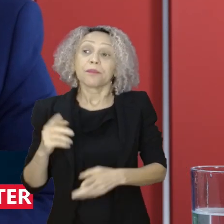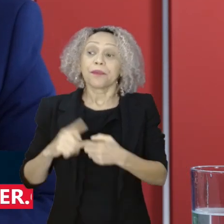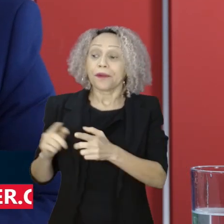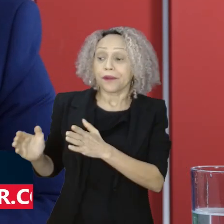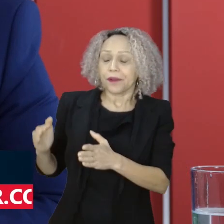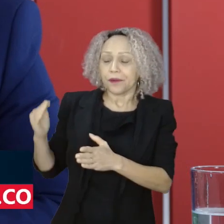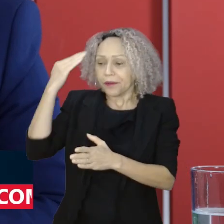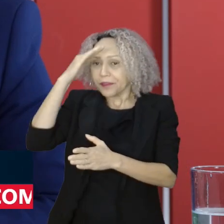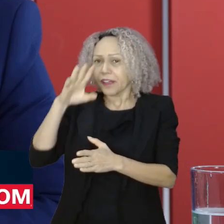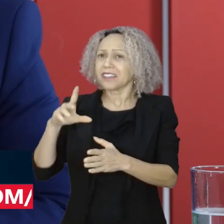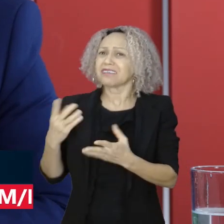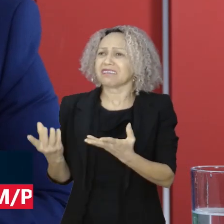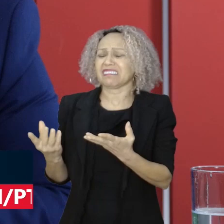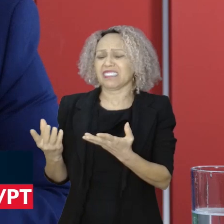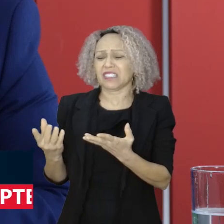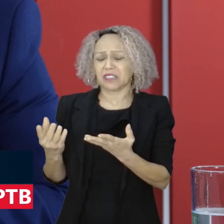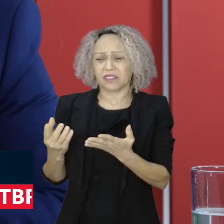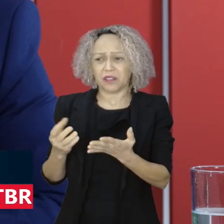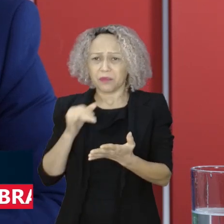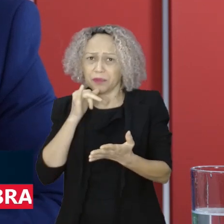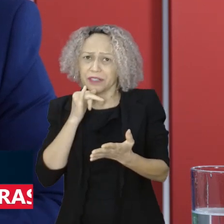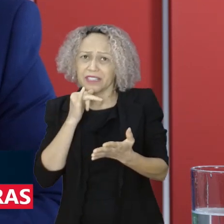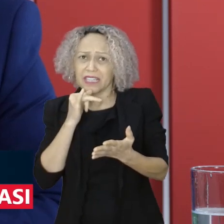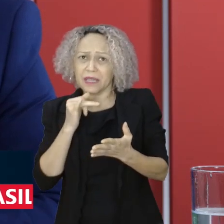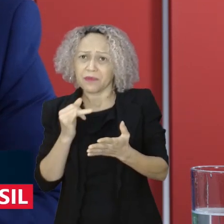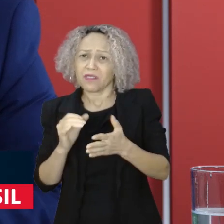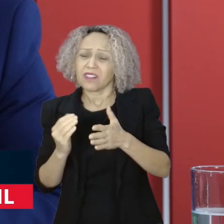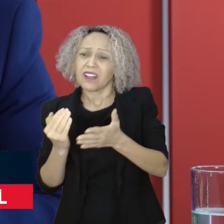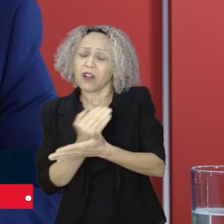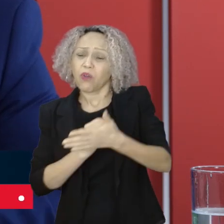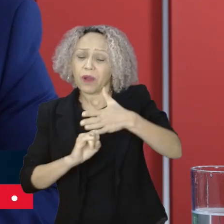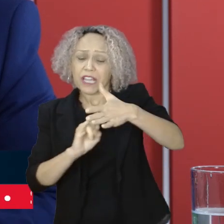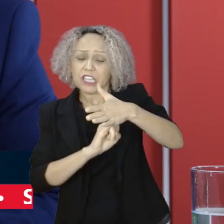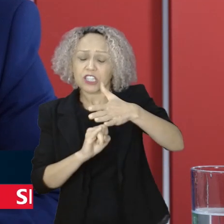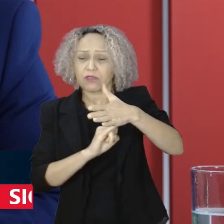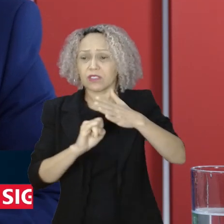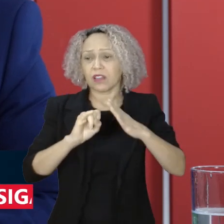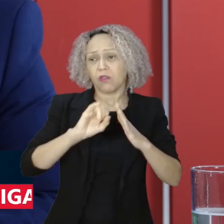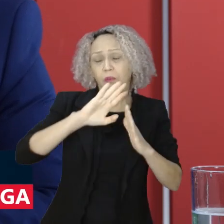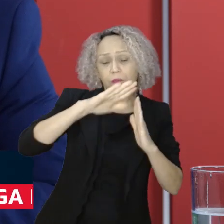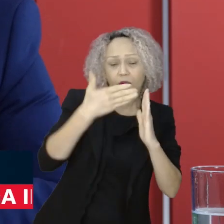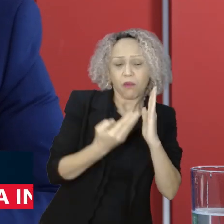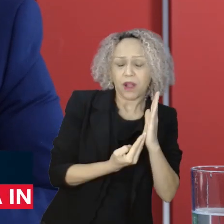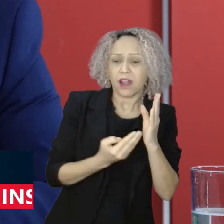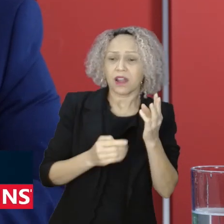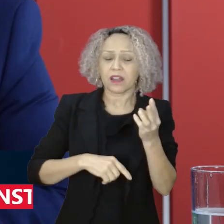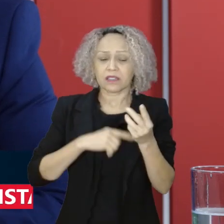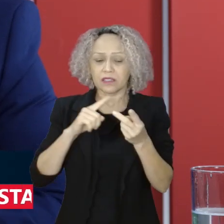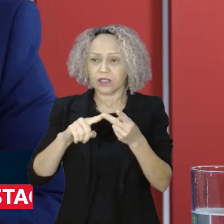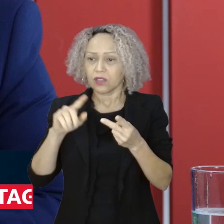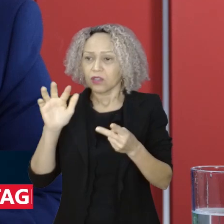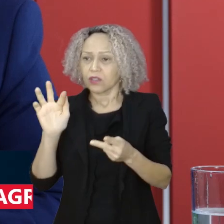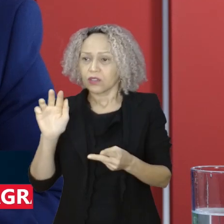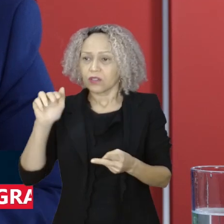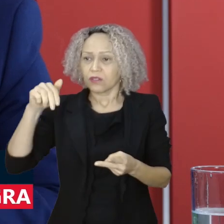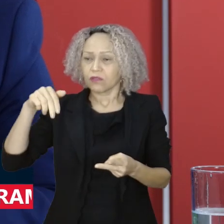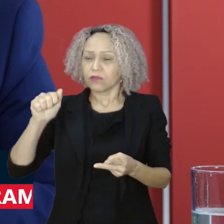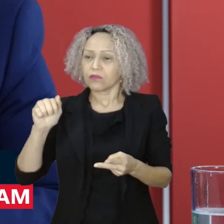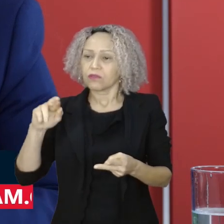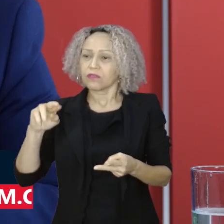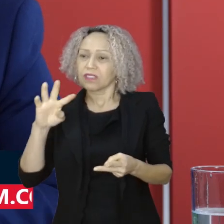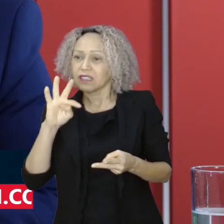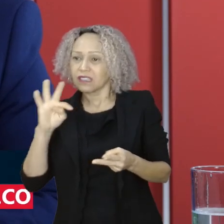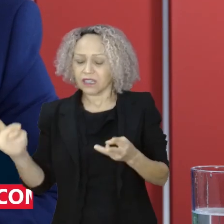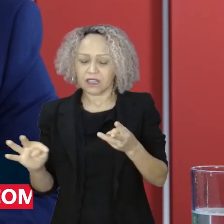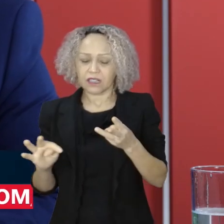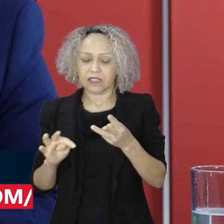foram muito maltratadas, a exemplo da Fundação Palmares, a exemplo da Funarte, a exemplo do próprio IFAM, uma instituição de